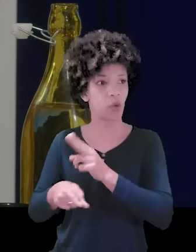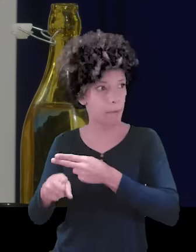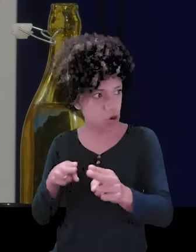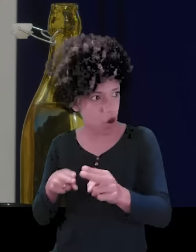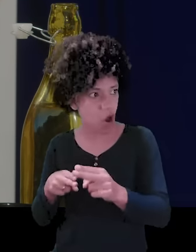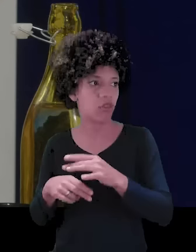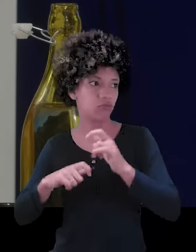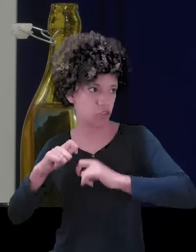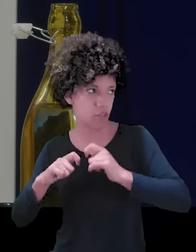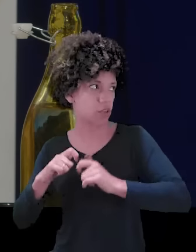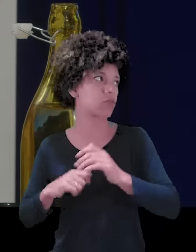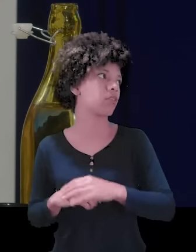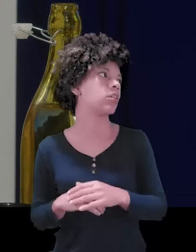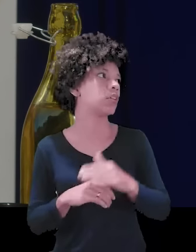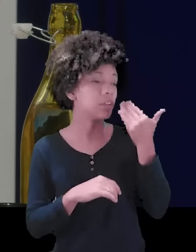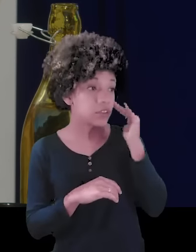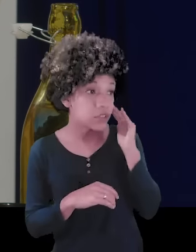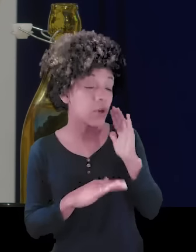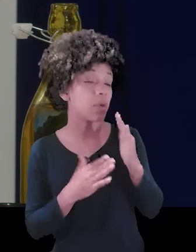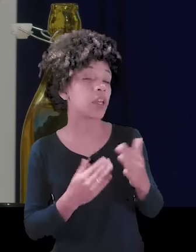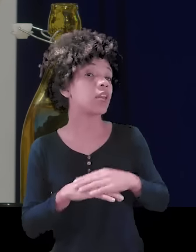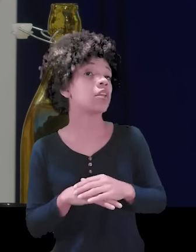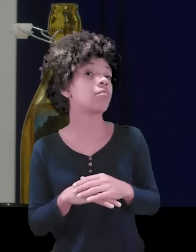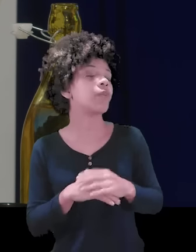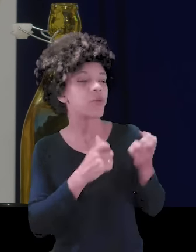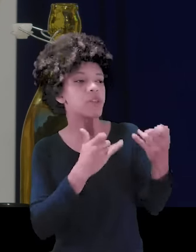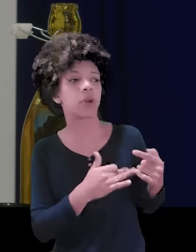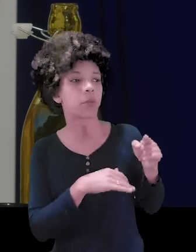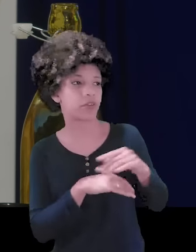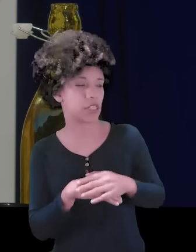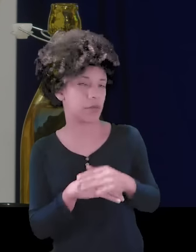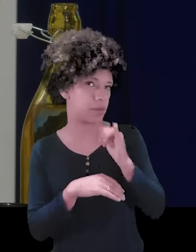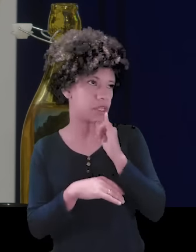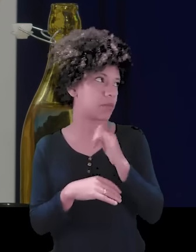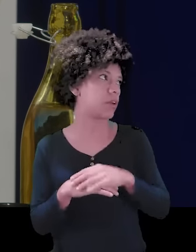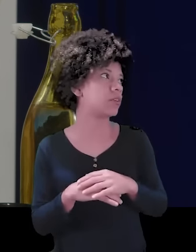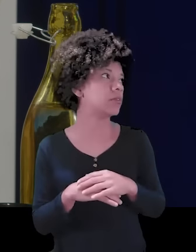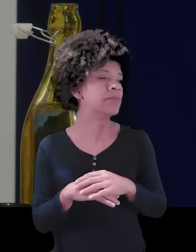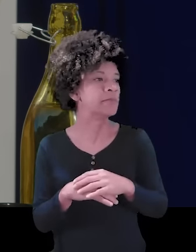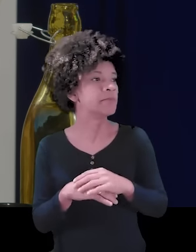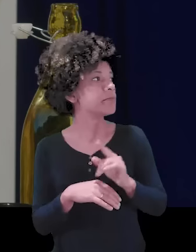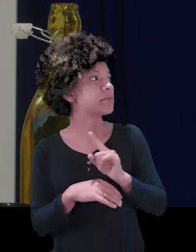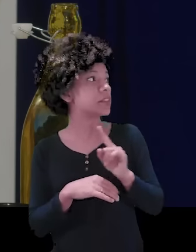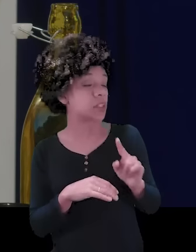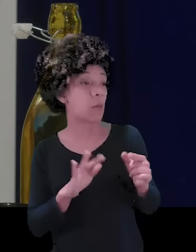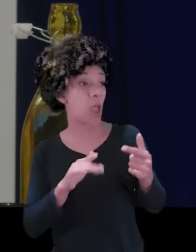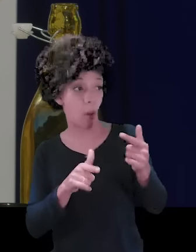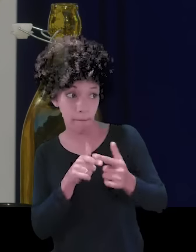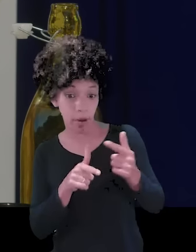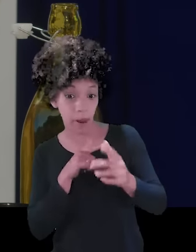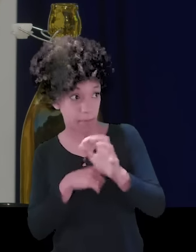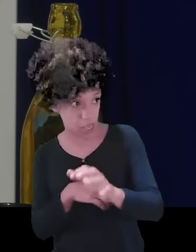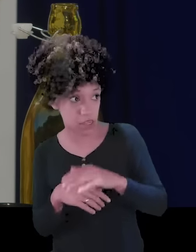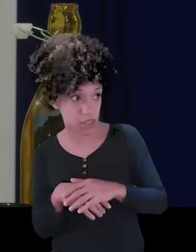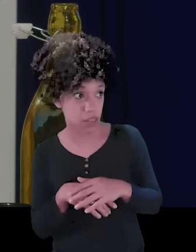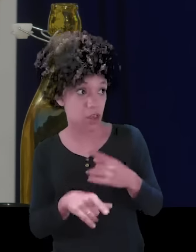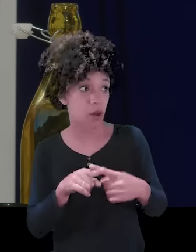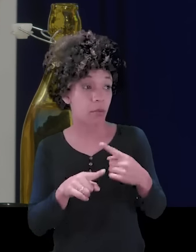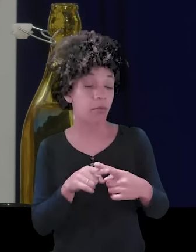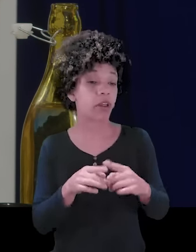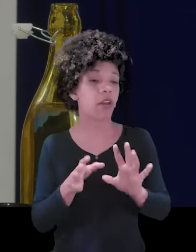entendeu E aí eu digo para você que daí por exemplo não é esse exatamente problema que as